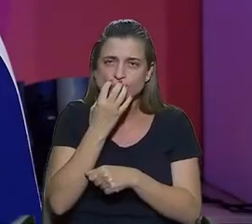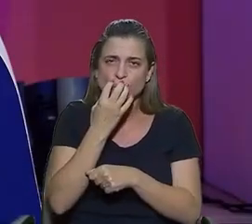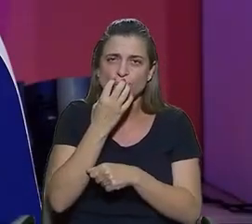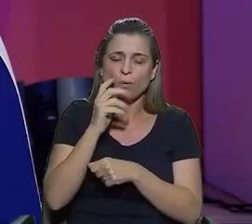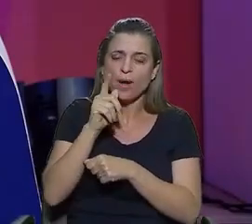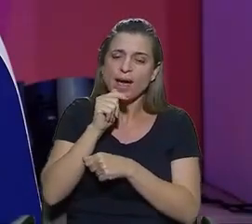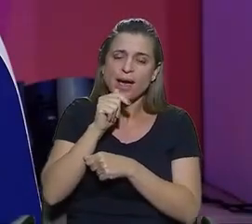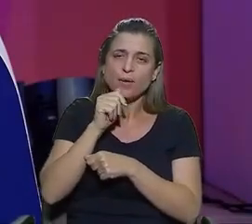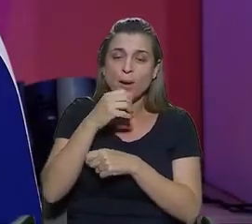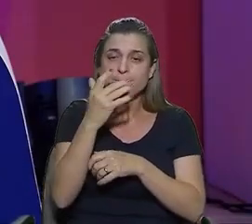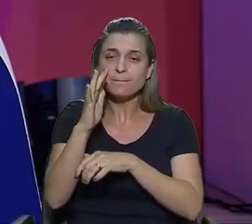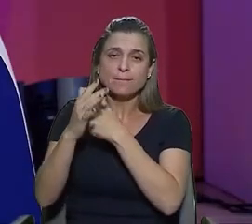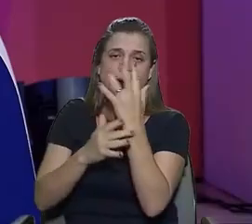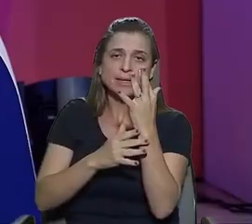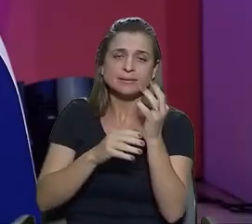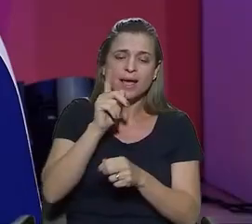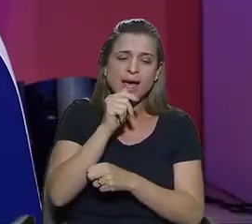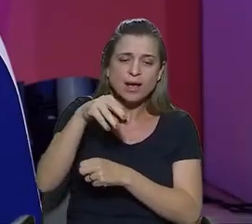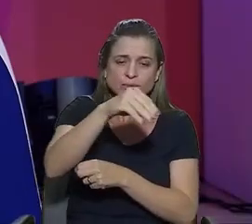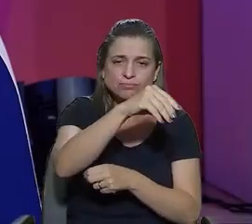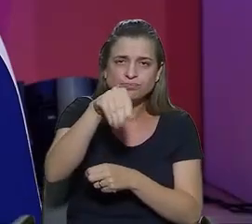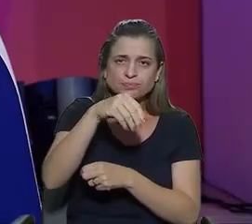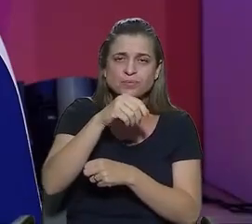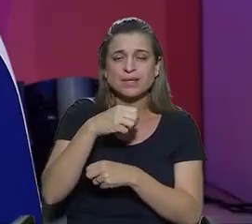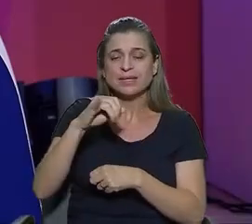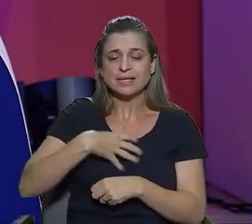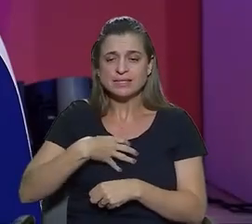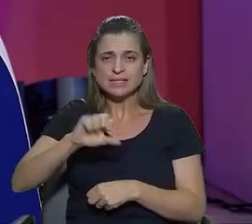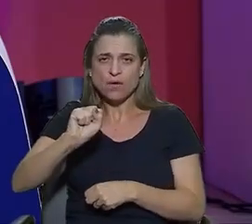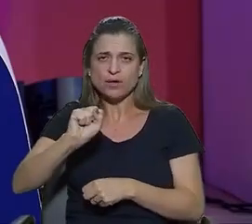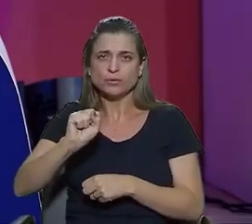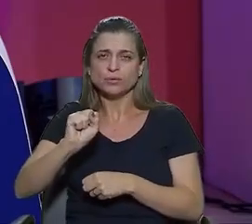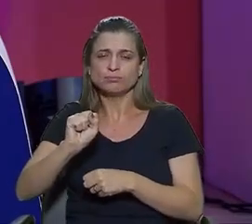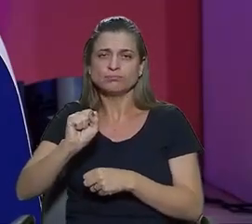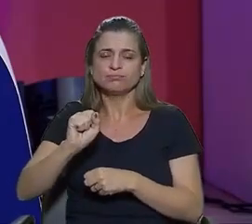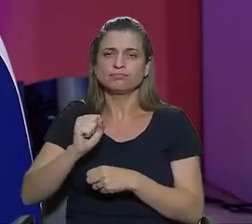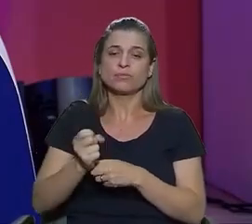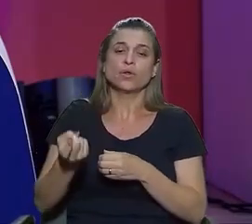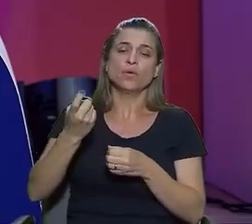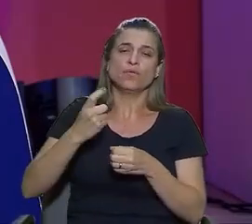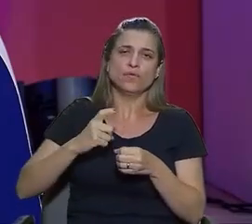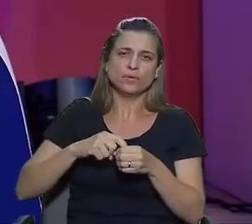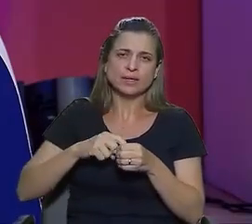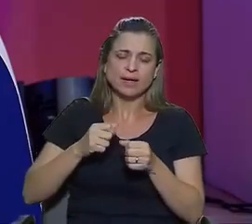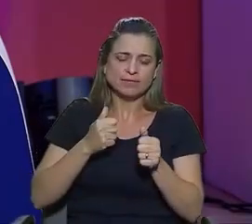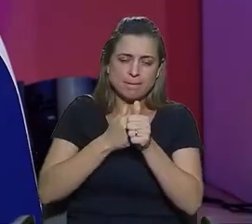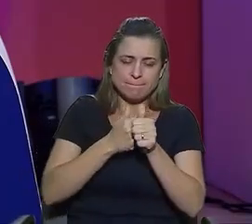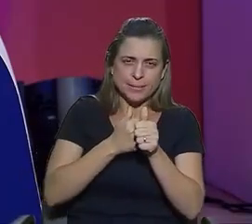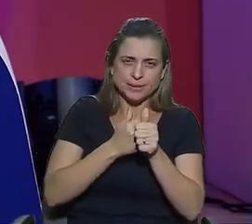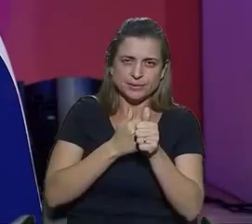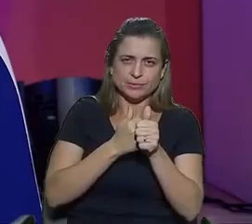e molhava as plantas quando ela ia para Salvador atender e só voltava na sexta-feira. Ficava ali perto do campo que a gente